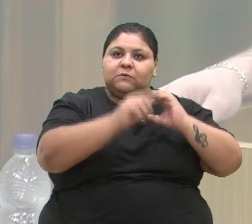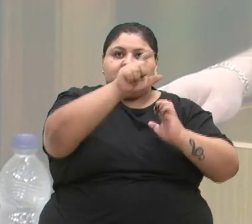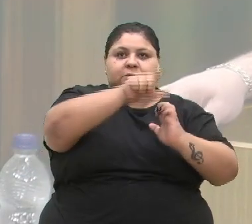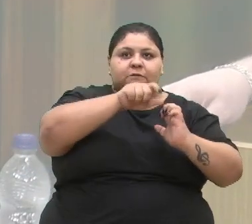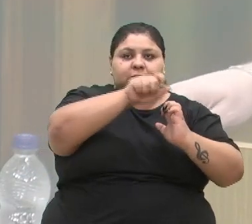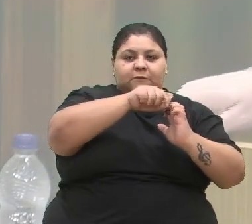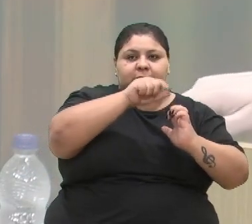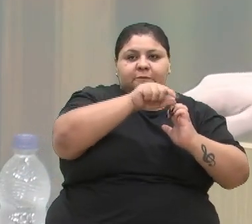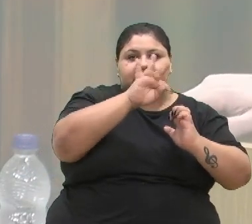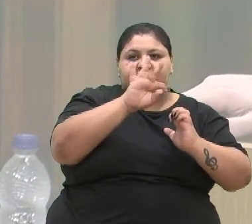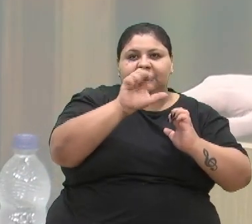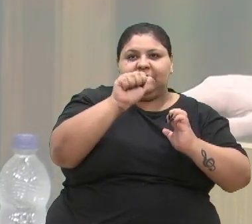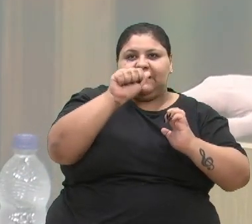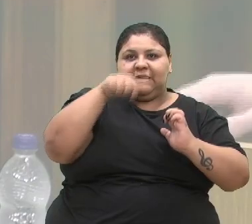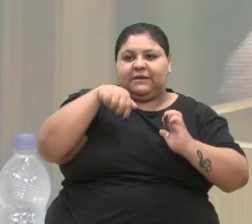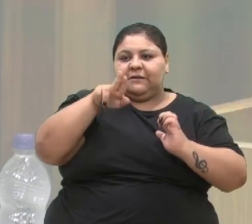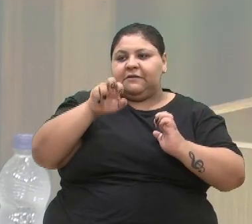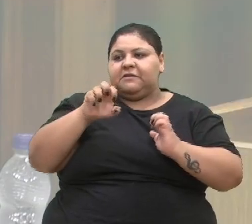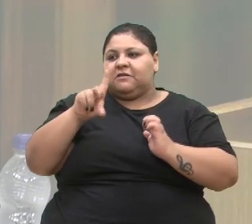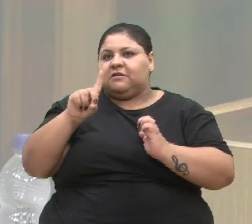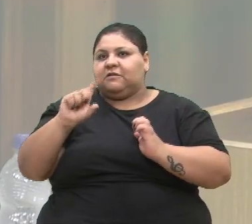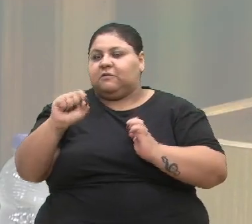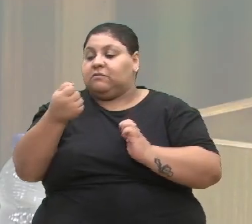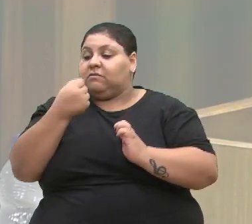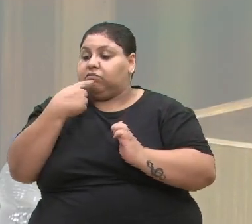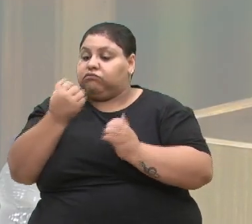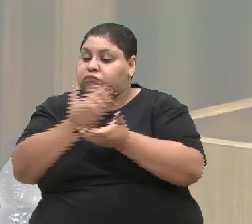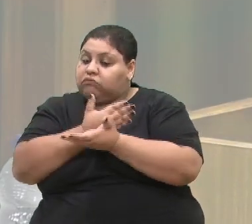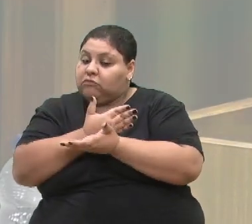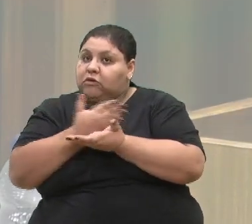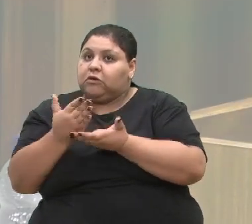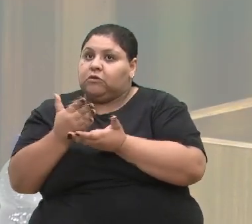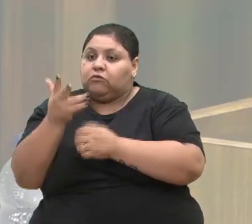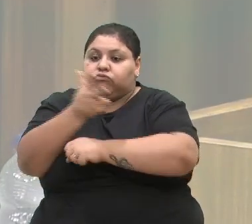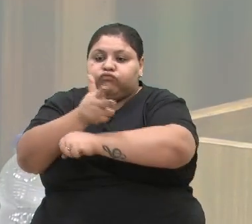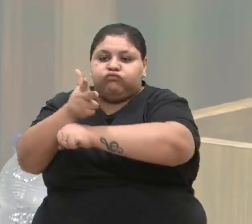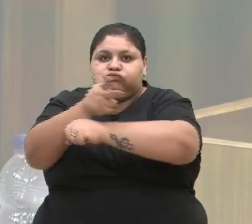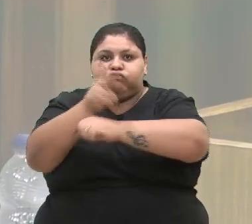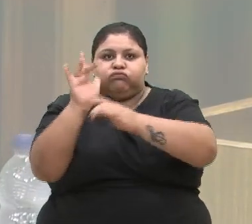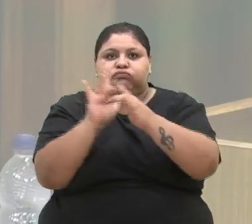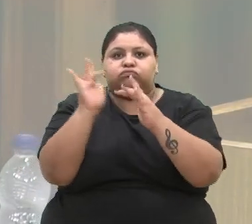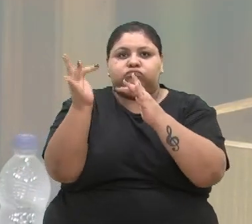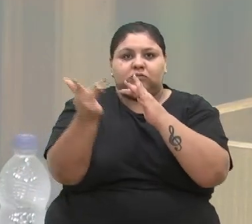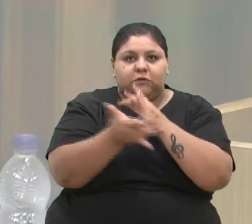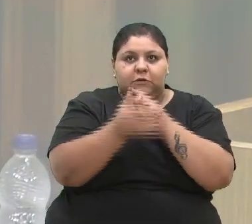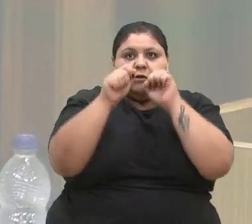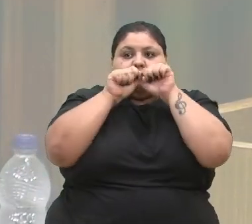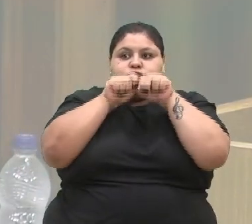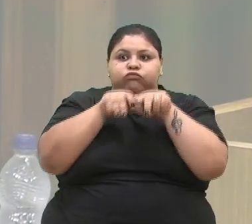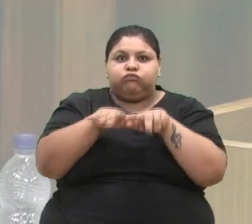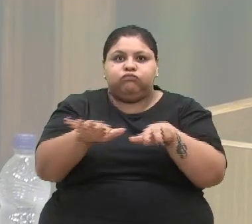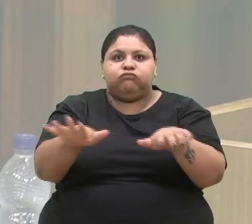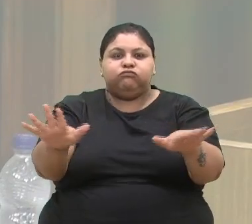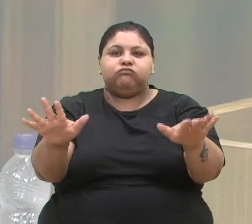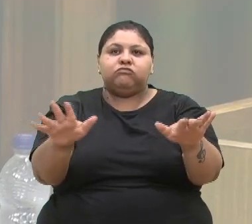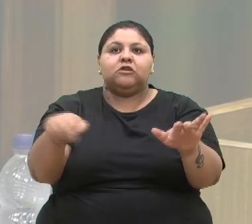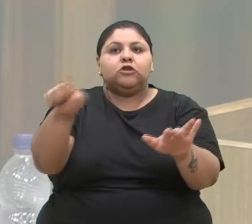de medicamentos, e a partir dali, com os vídeos nas redes sociais que viralizaram,